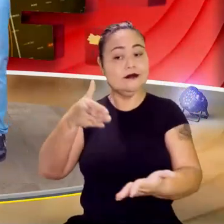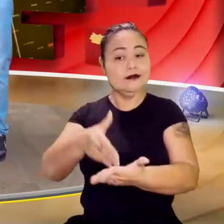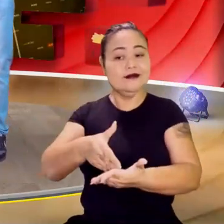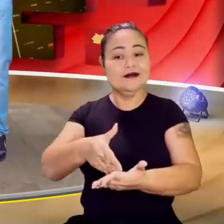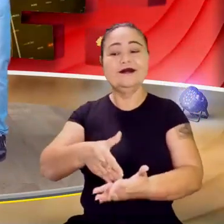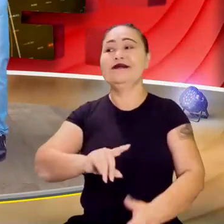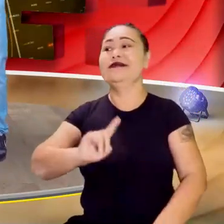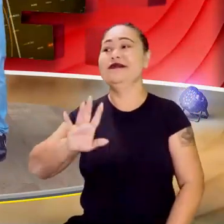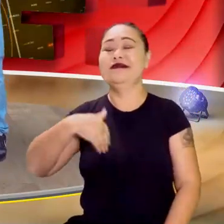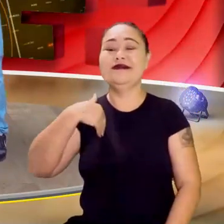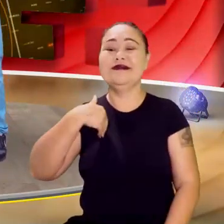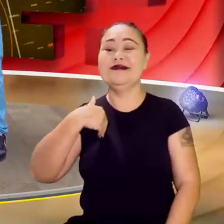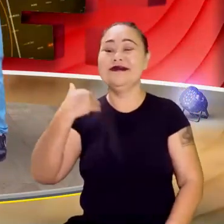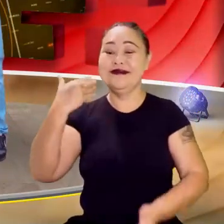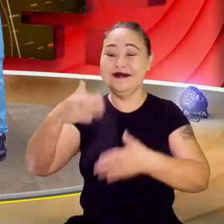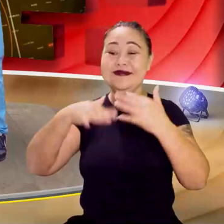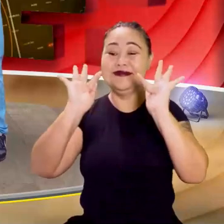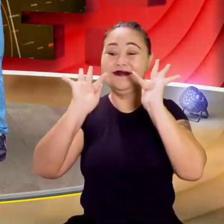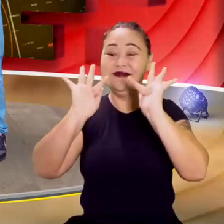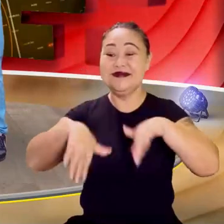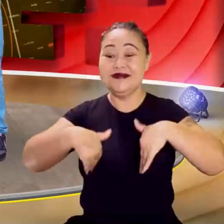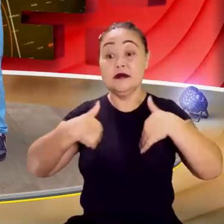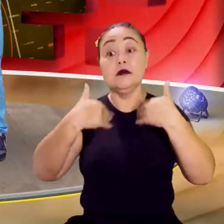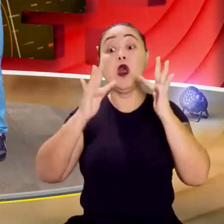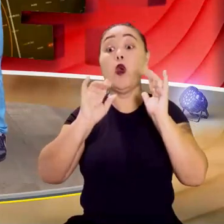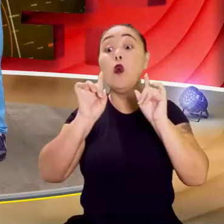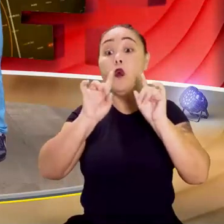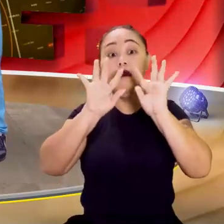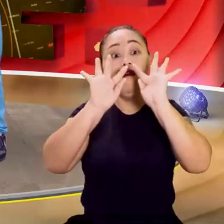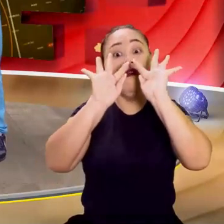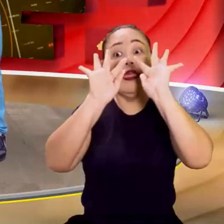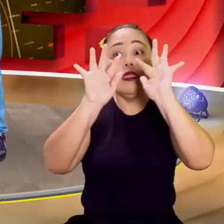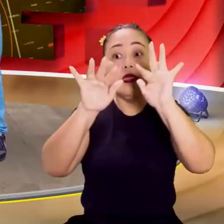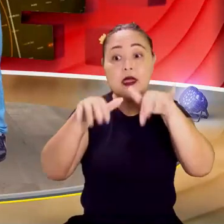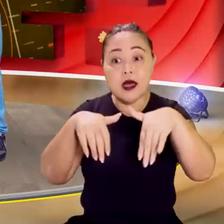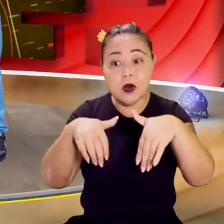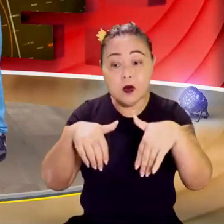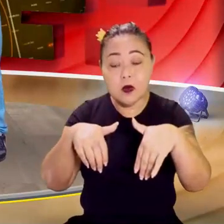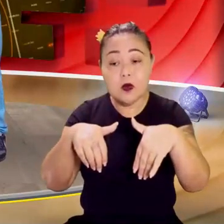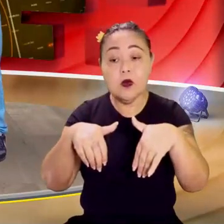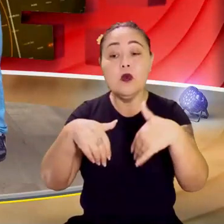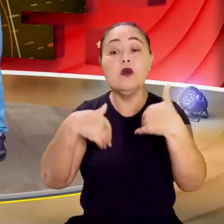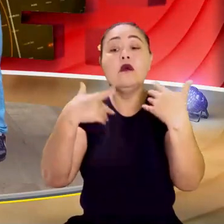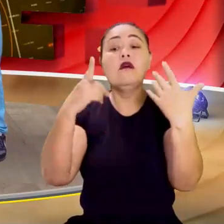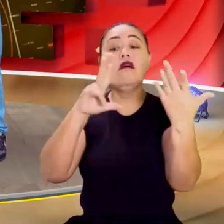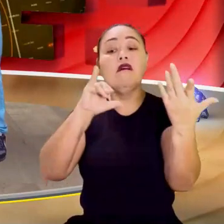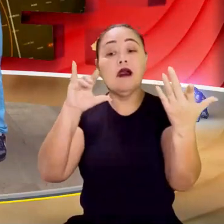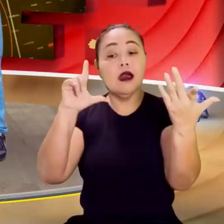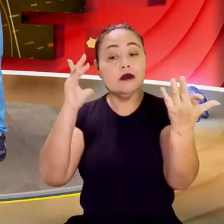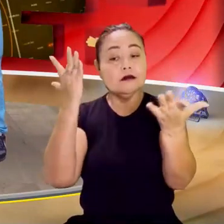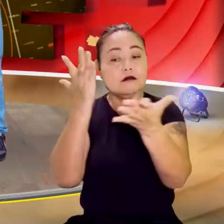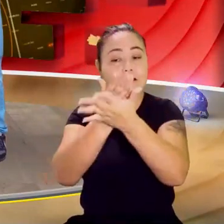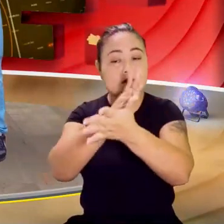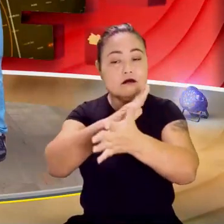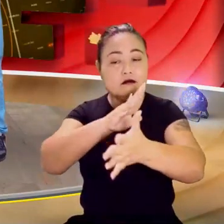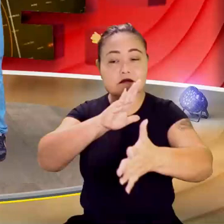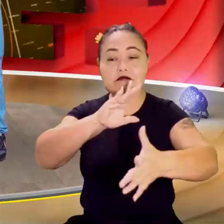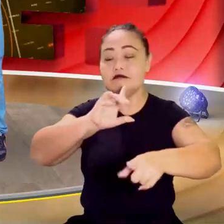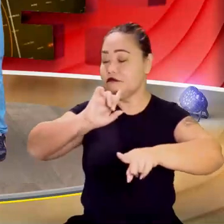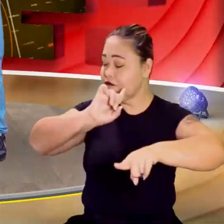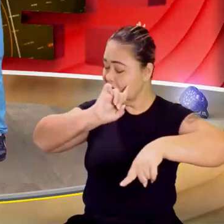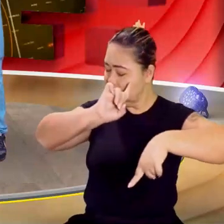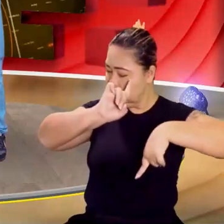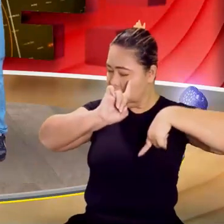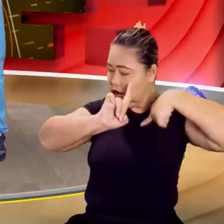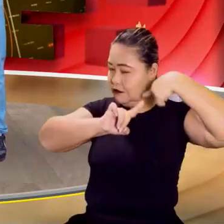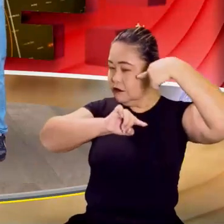fim. Não. E é legal porque, assim, ó, o final, né, a gente vai terminar falando assim, foi uma